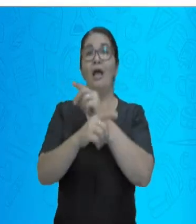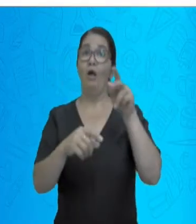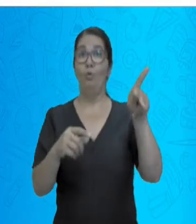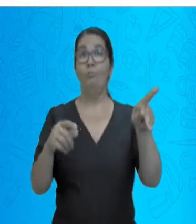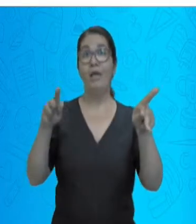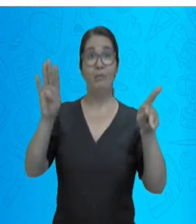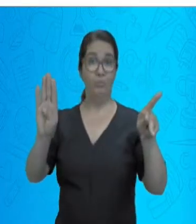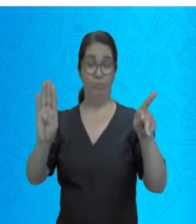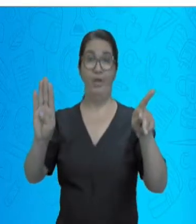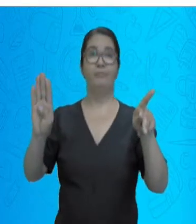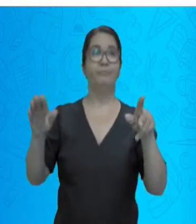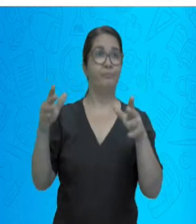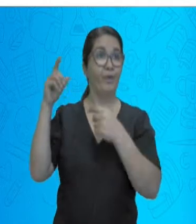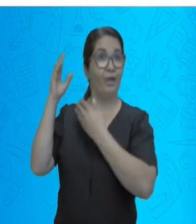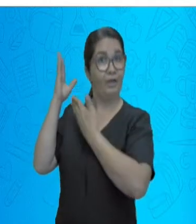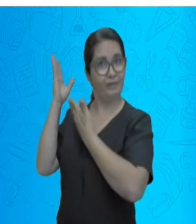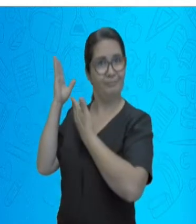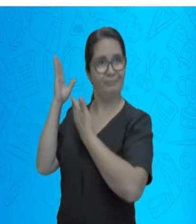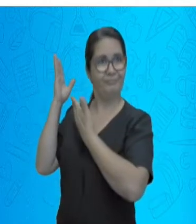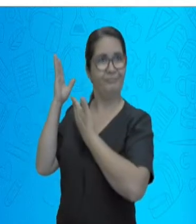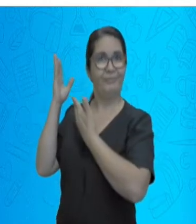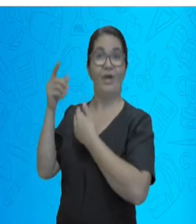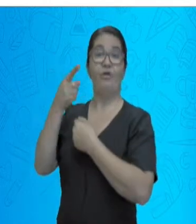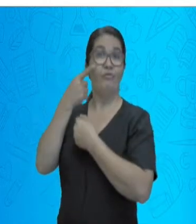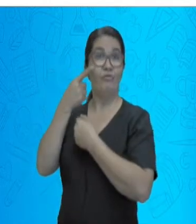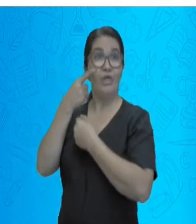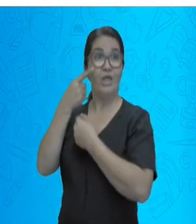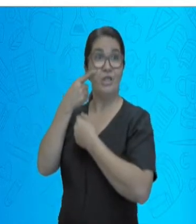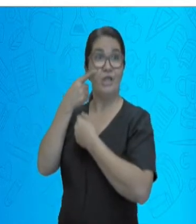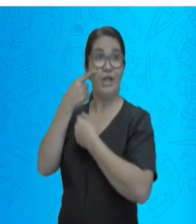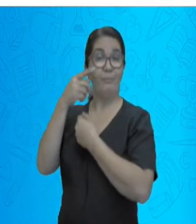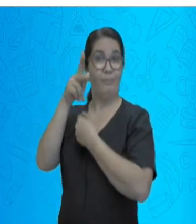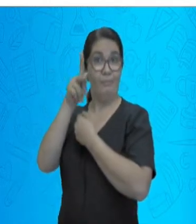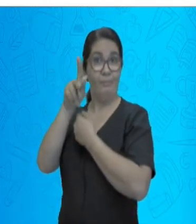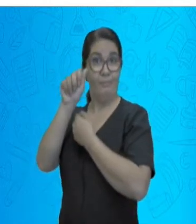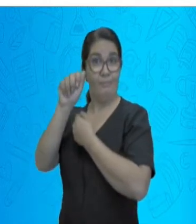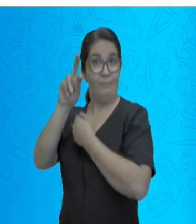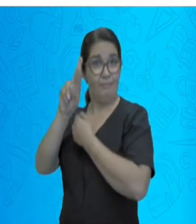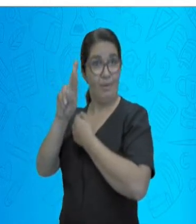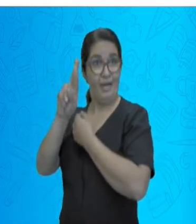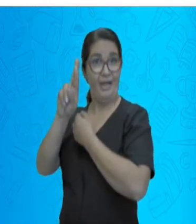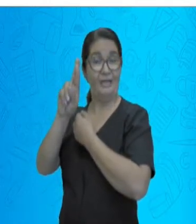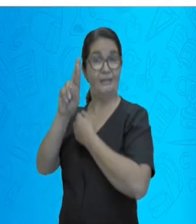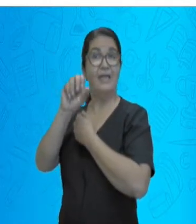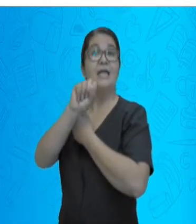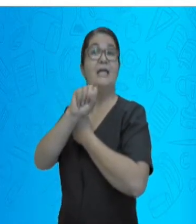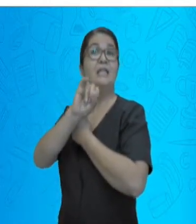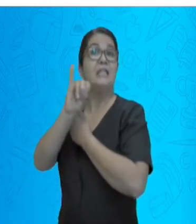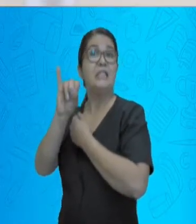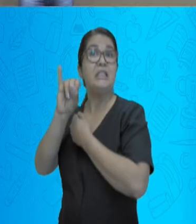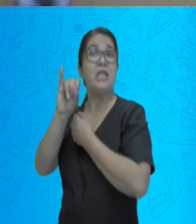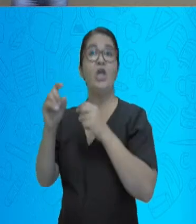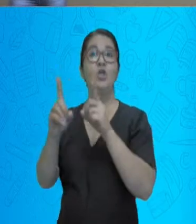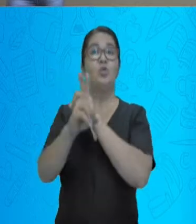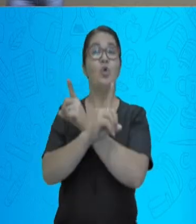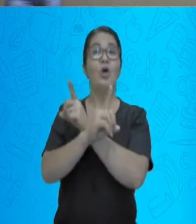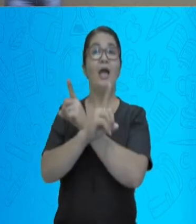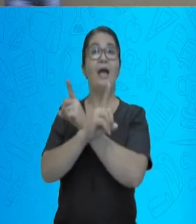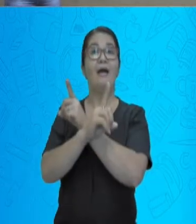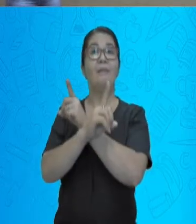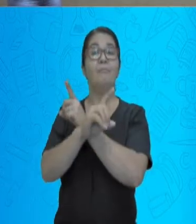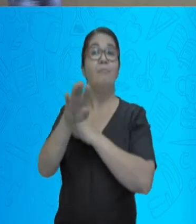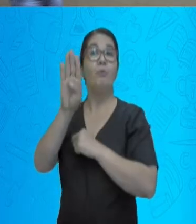lá. Par, vamos entender, ó, com P. Se eu trocar pelo B, eu vou formar